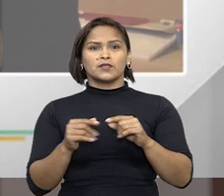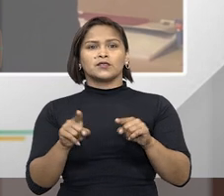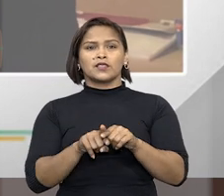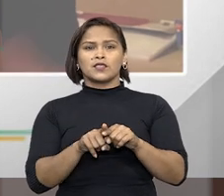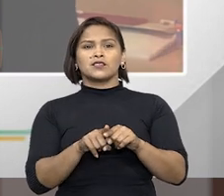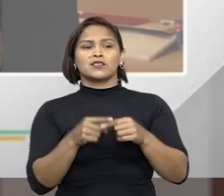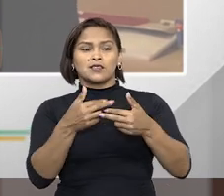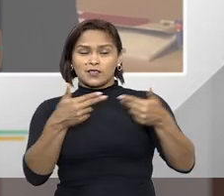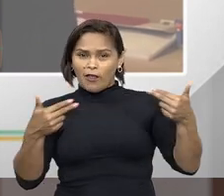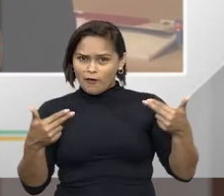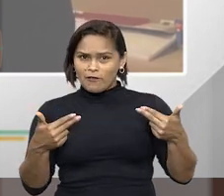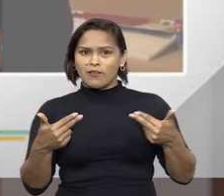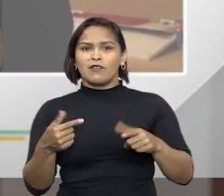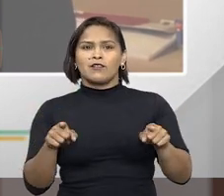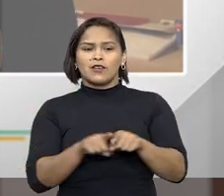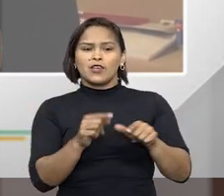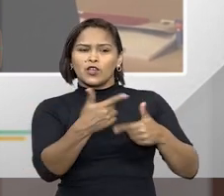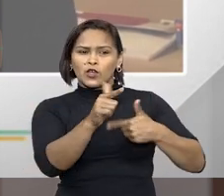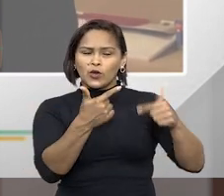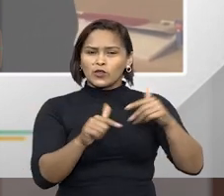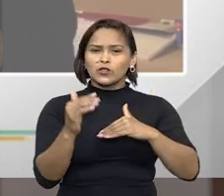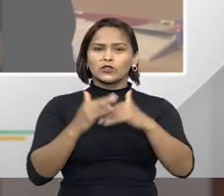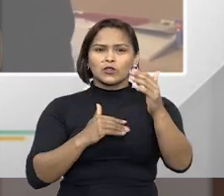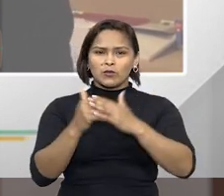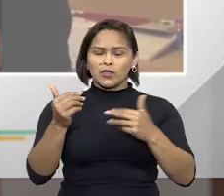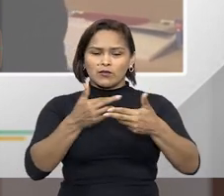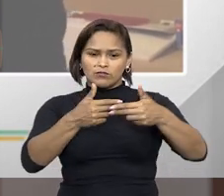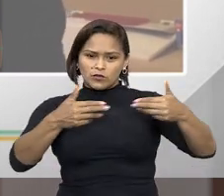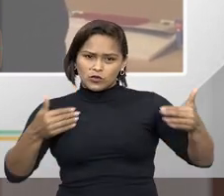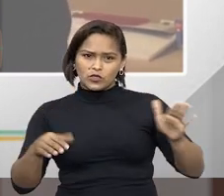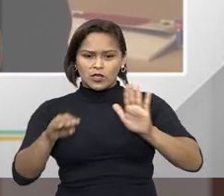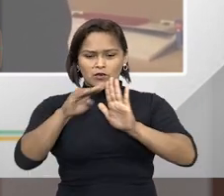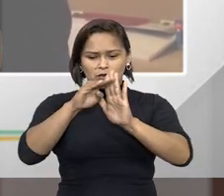e outras competências foram, então,